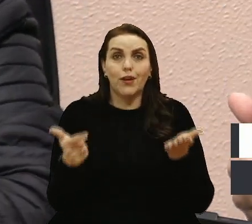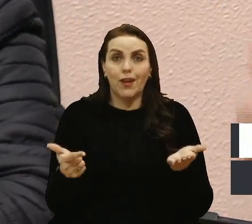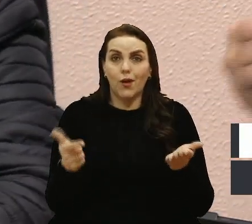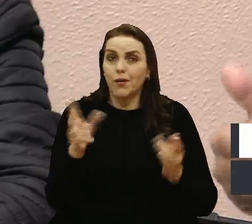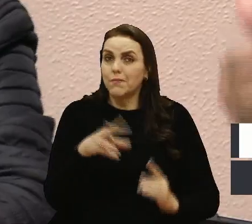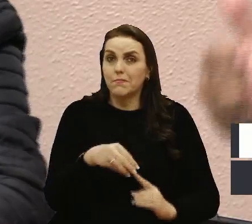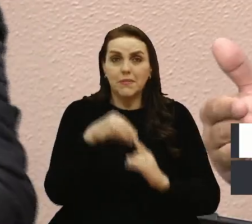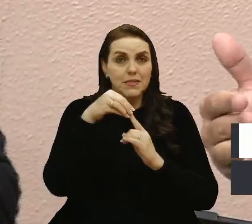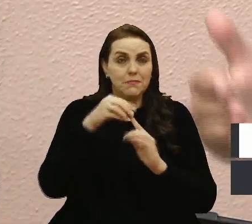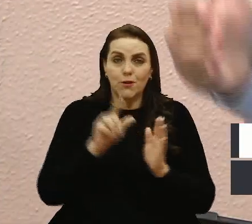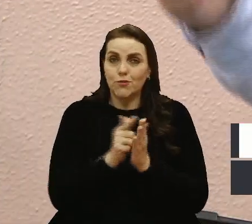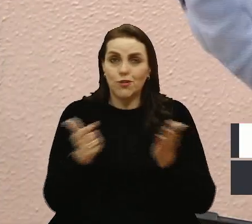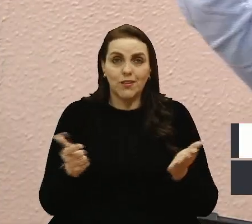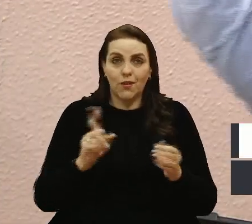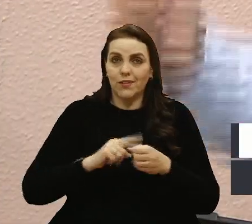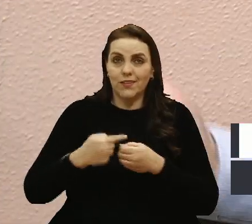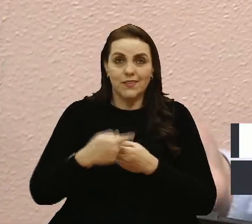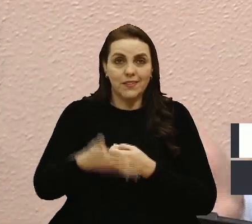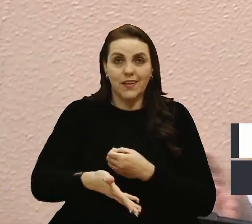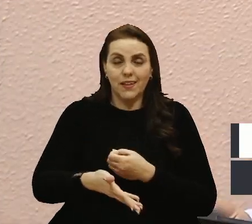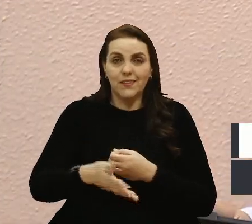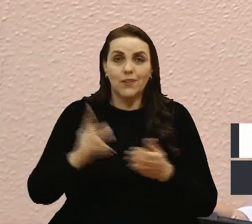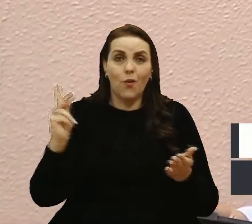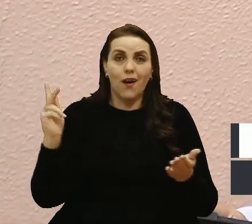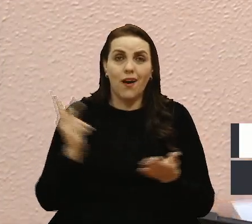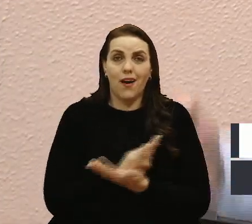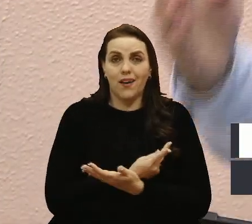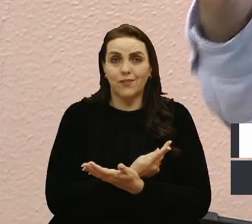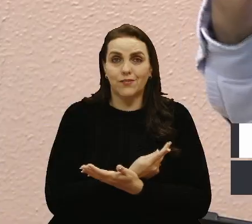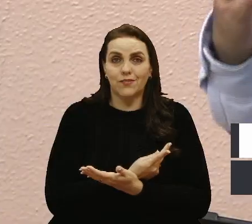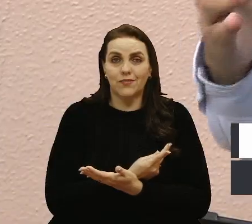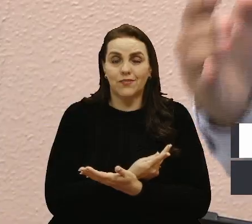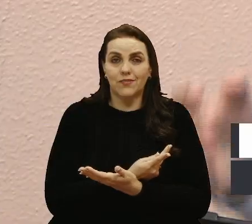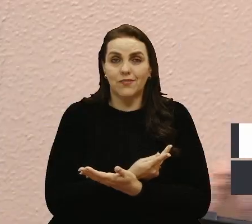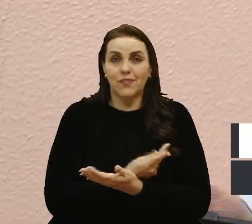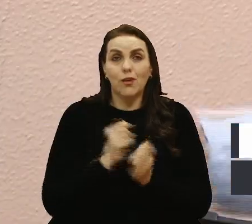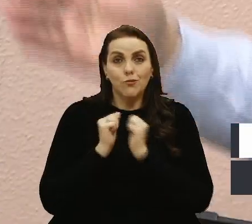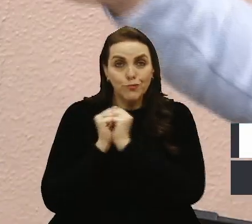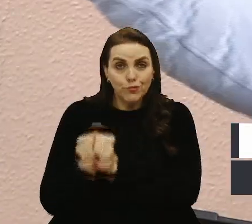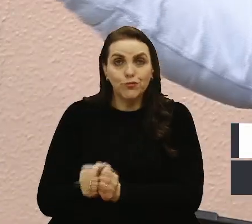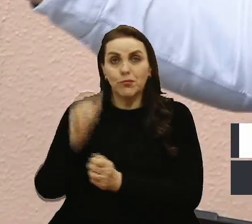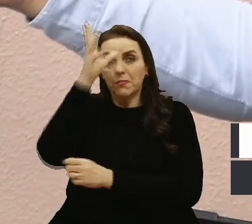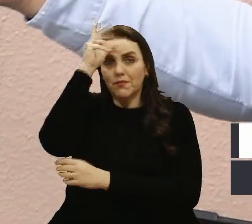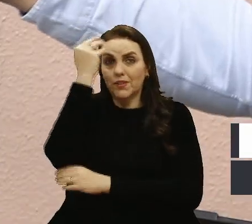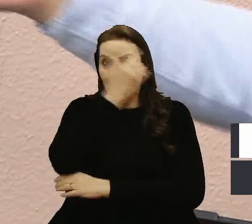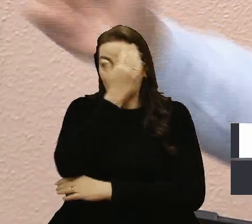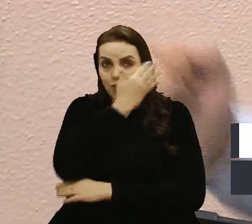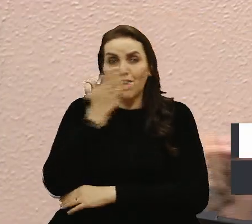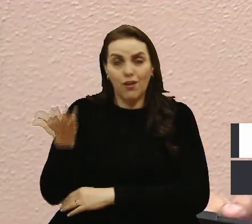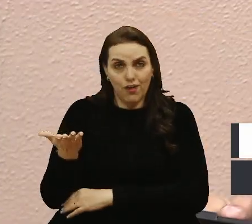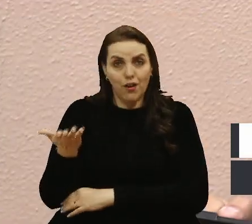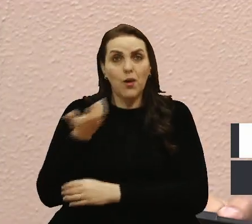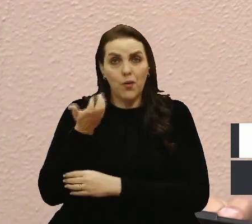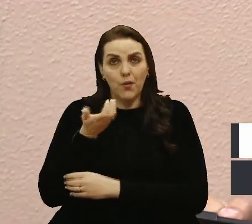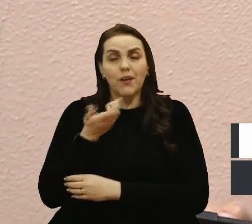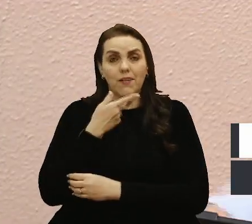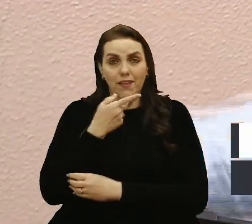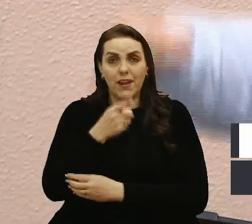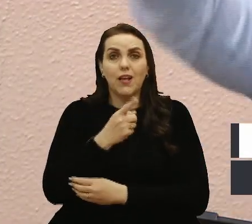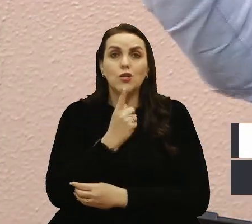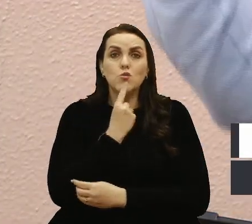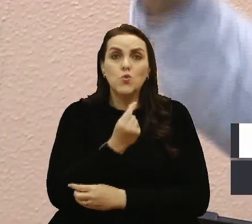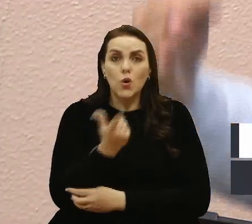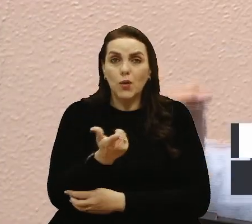jornal citadino, dando a informação que deu errado isso. Eu tive com o prefeito Adiló e eu quero corroborar o que o vereador João